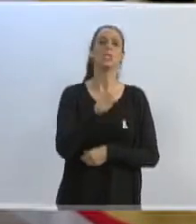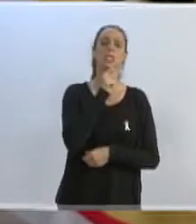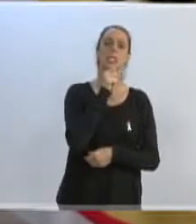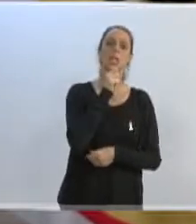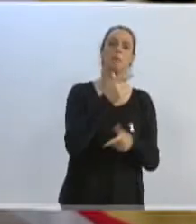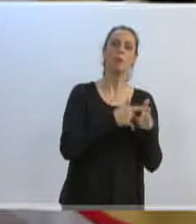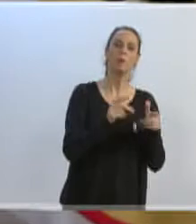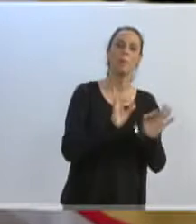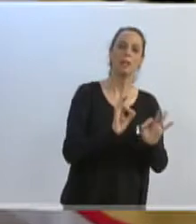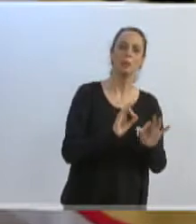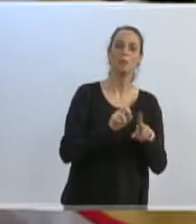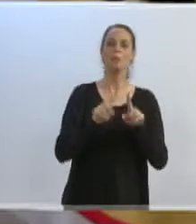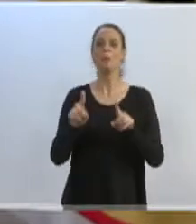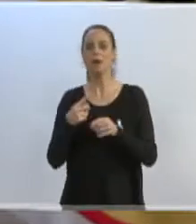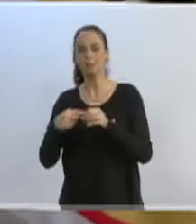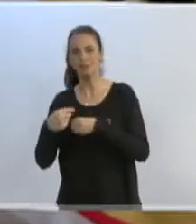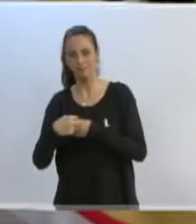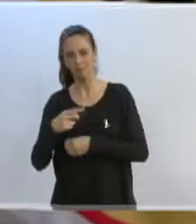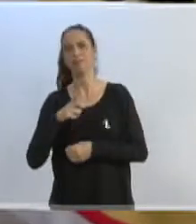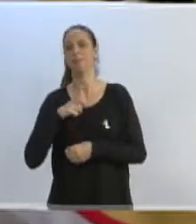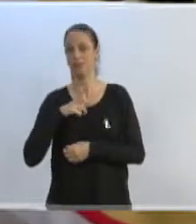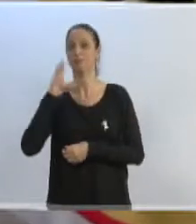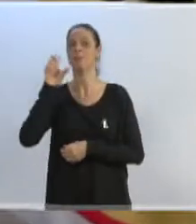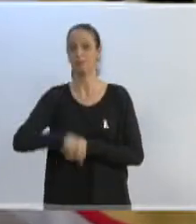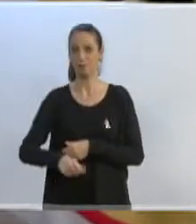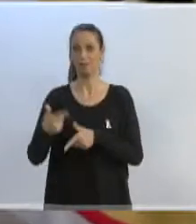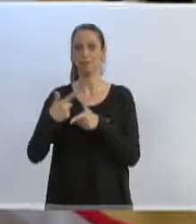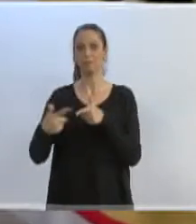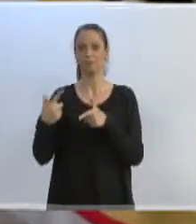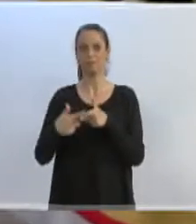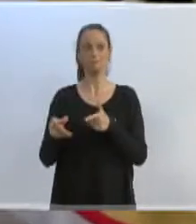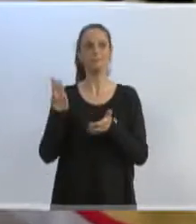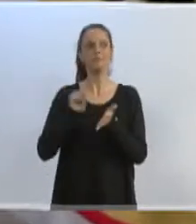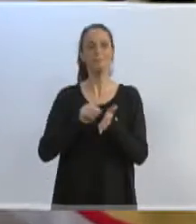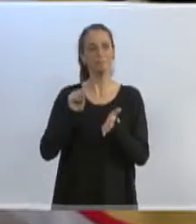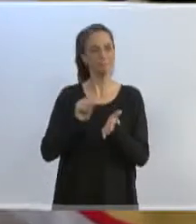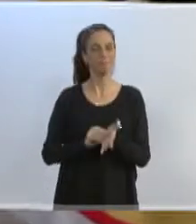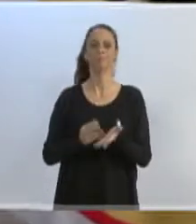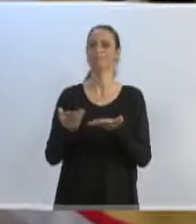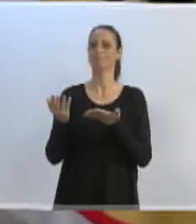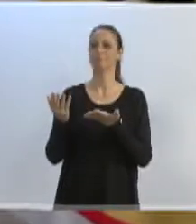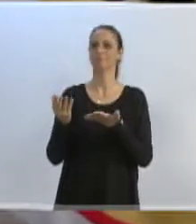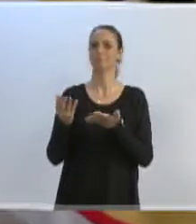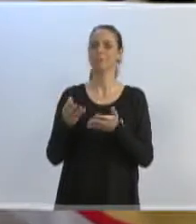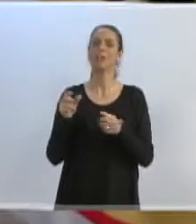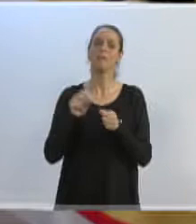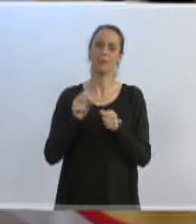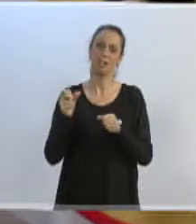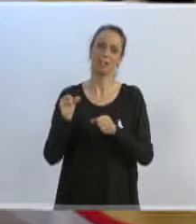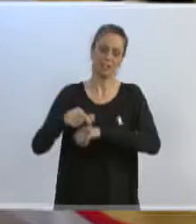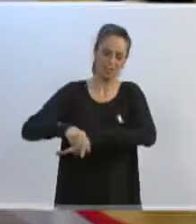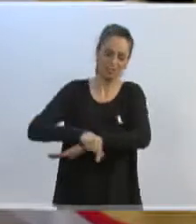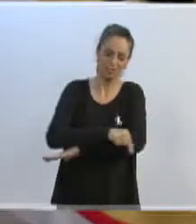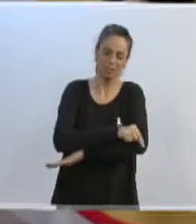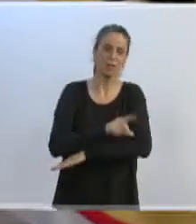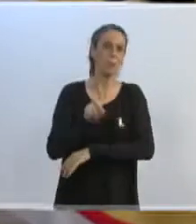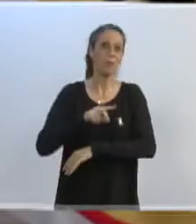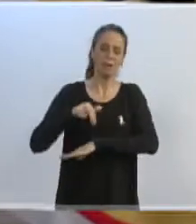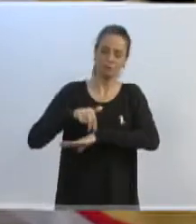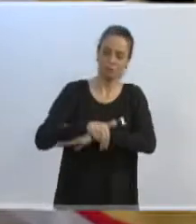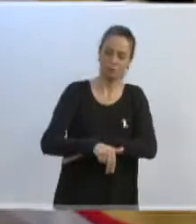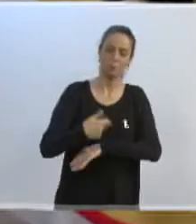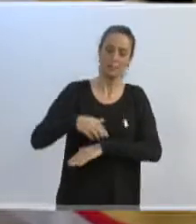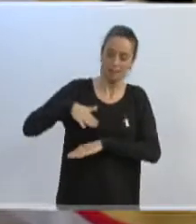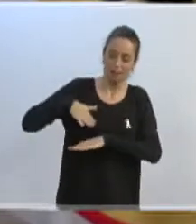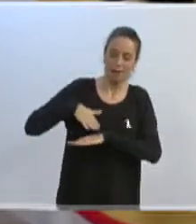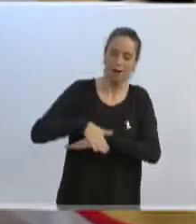quê? Nossa cidade falta e as pessoas conscientizem que quando fizer a calçada, não faça degrau, faça